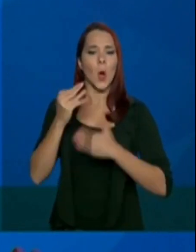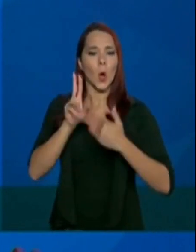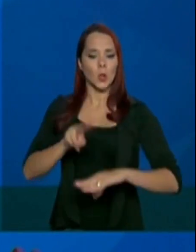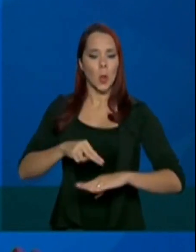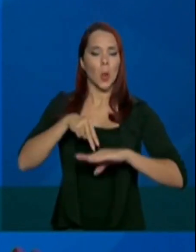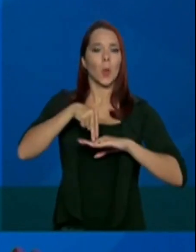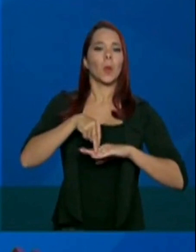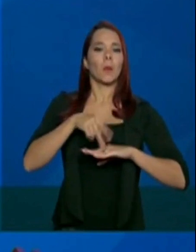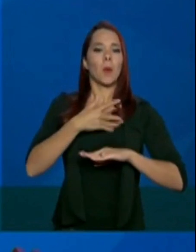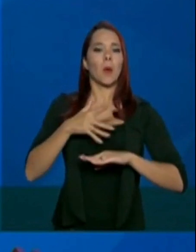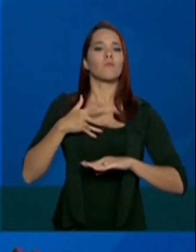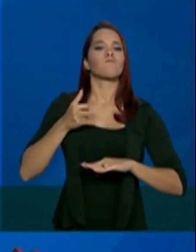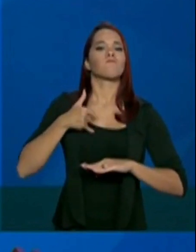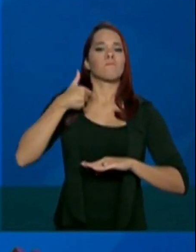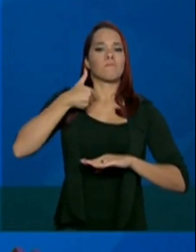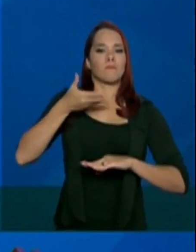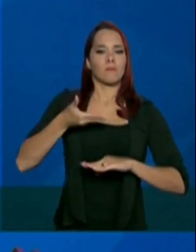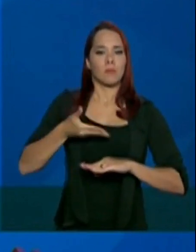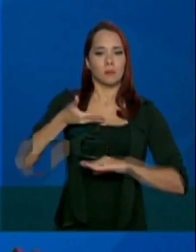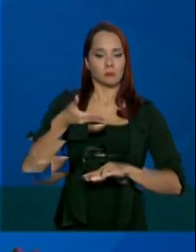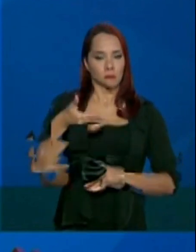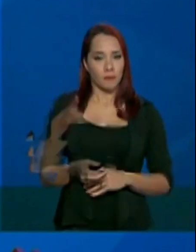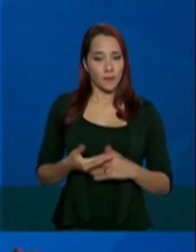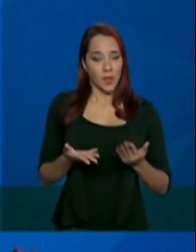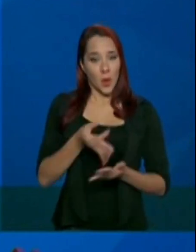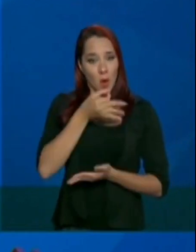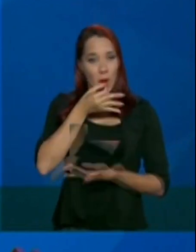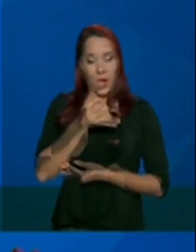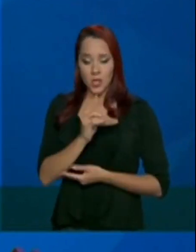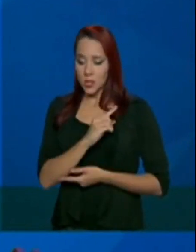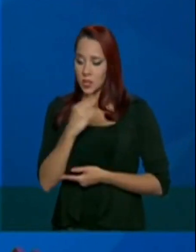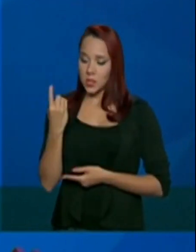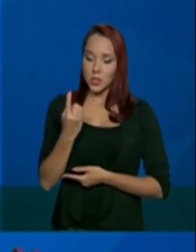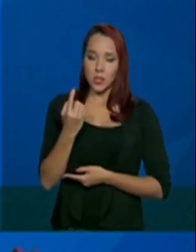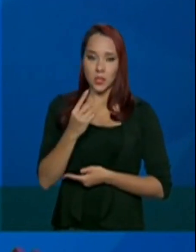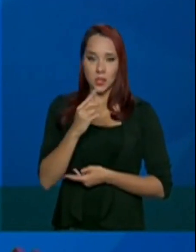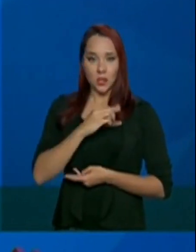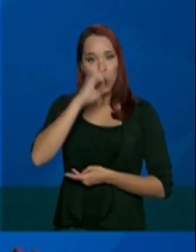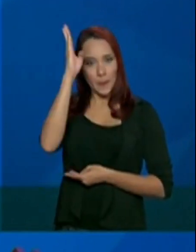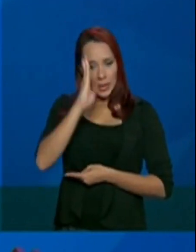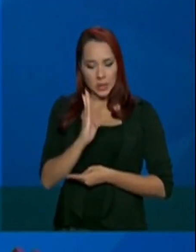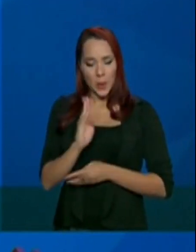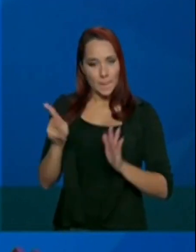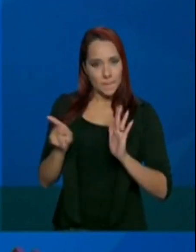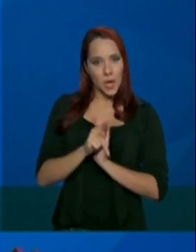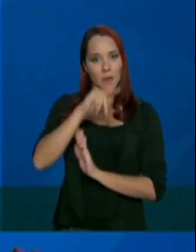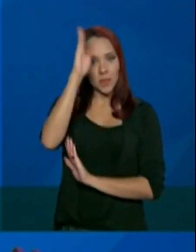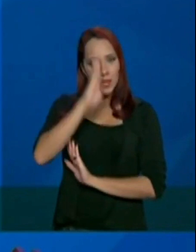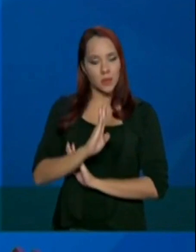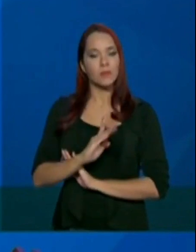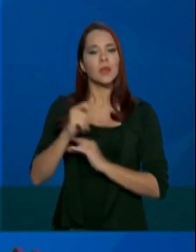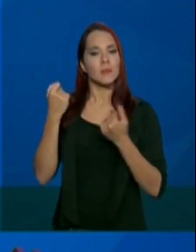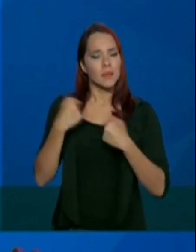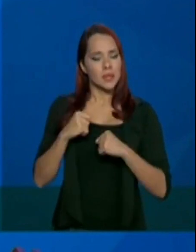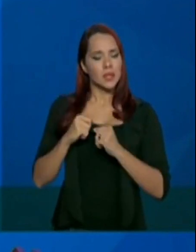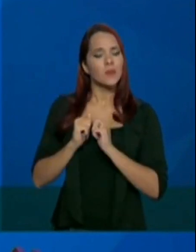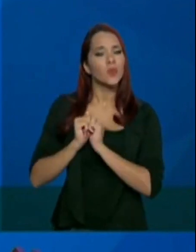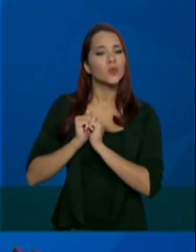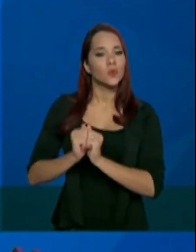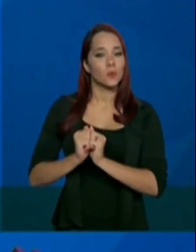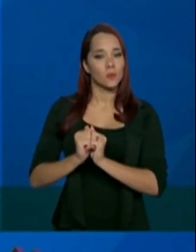falante bom então eu acho que nós como brasileiros o tempo está